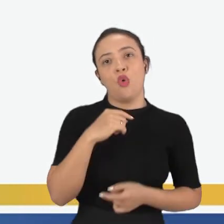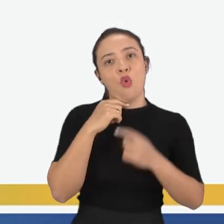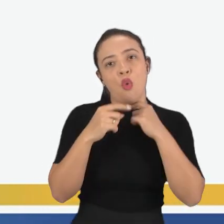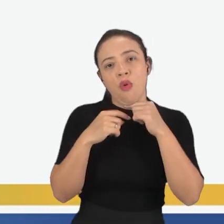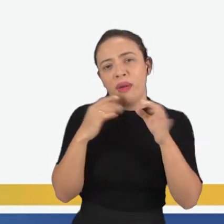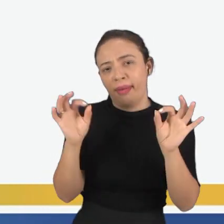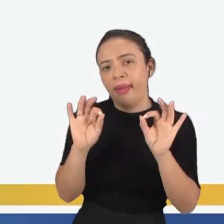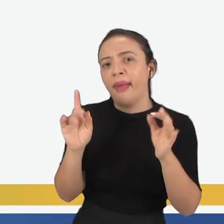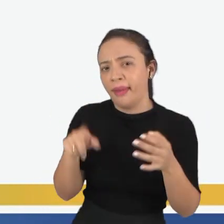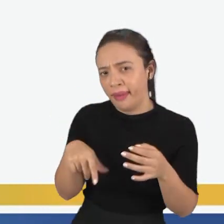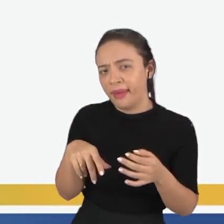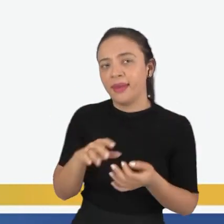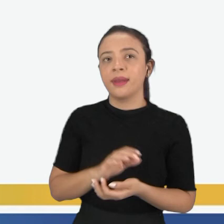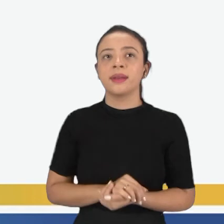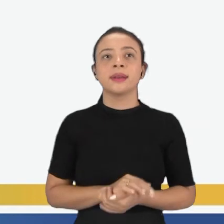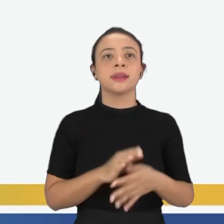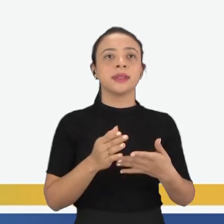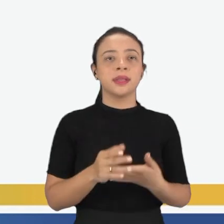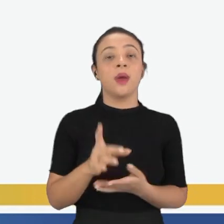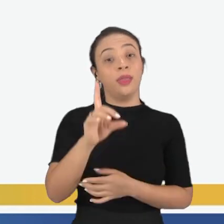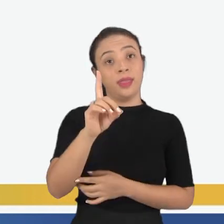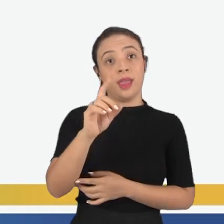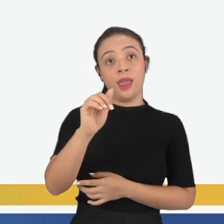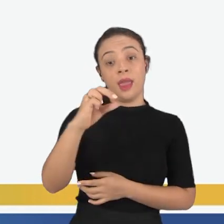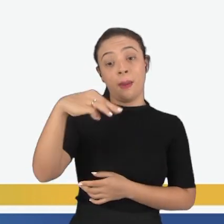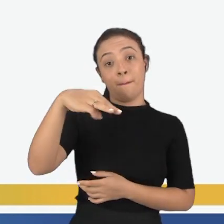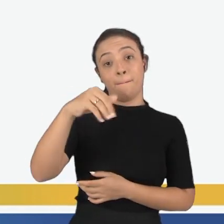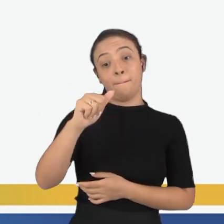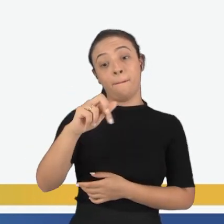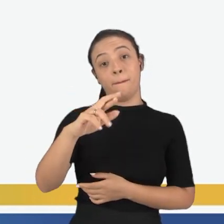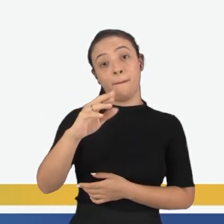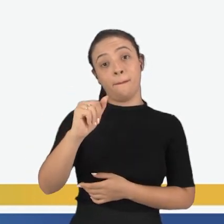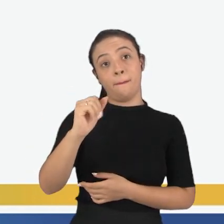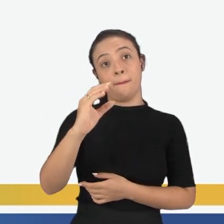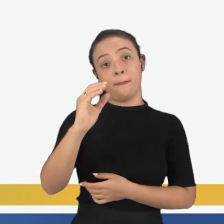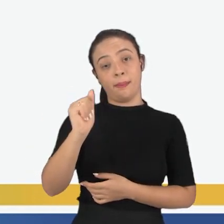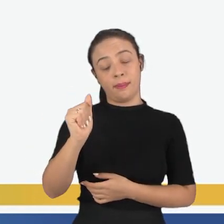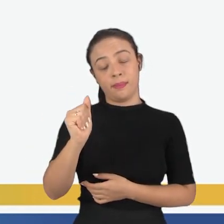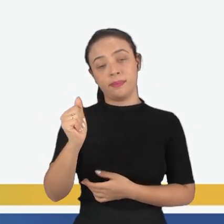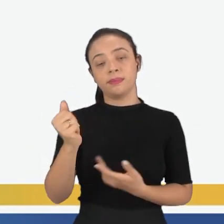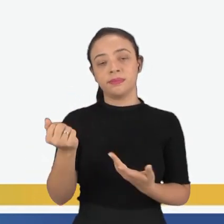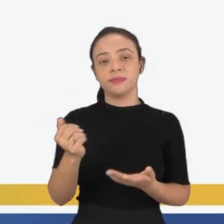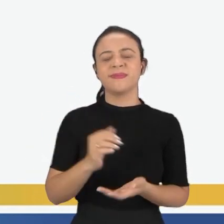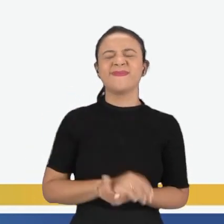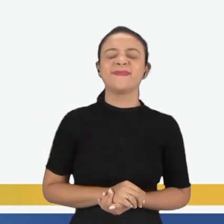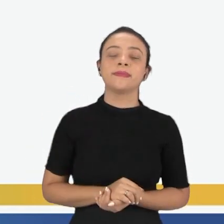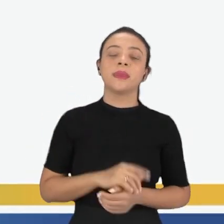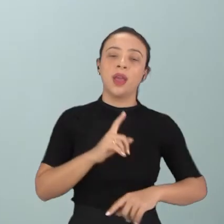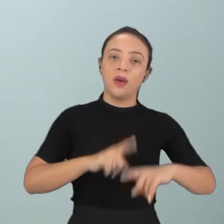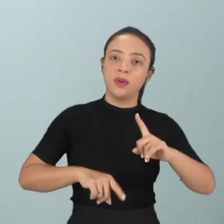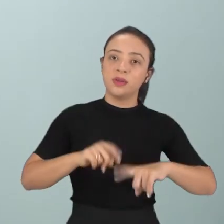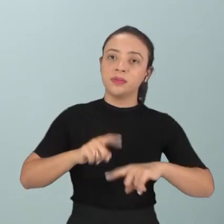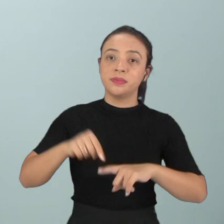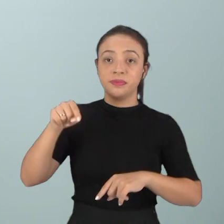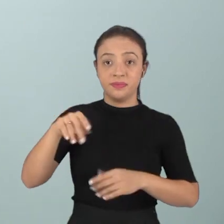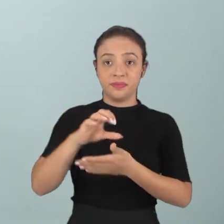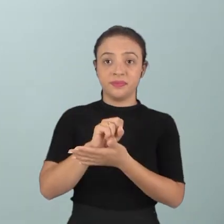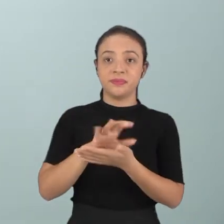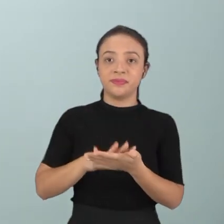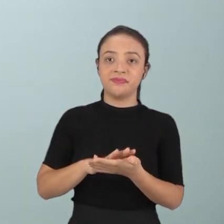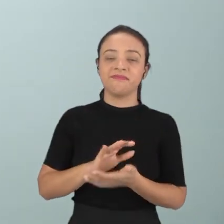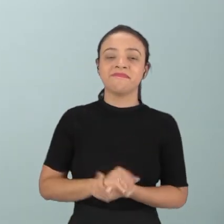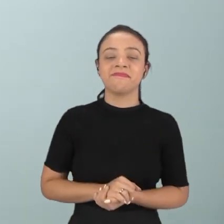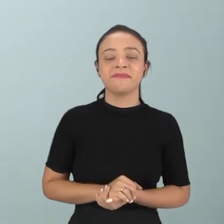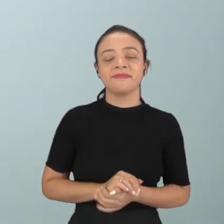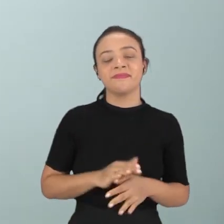dúvida nessa questão, né, gente? A maraca é o símbolo do nosso instrumento de percussão nessa atividade.